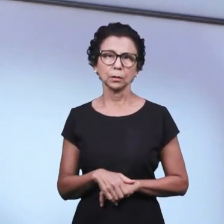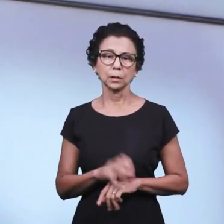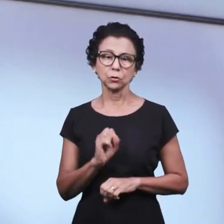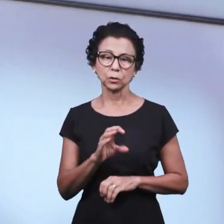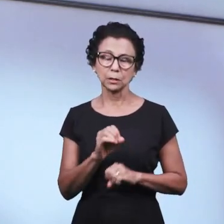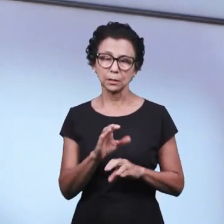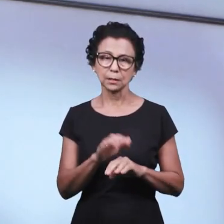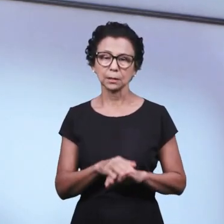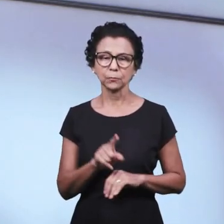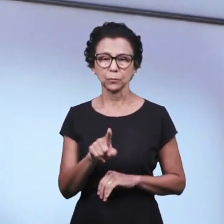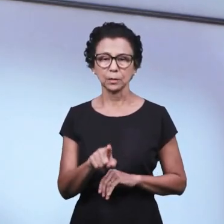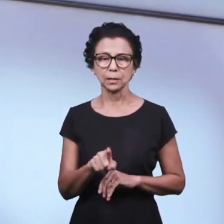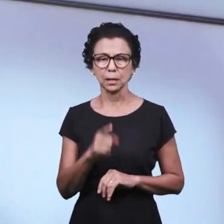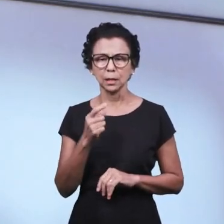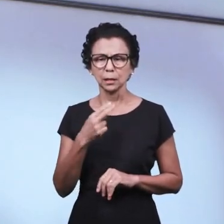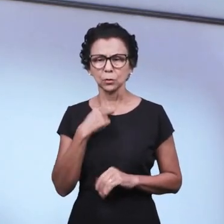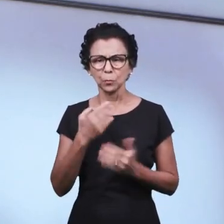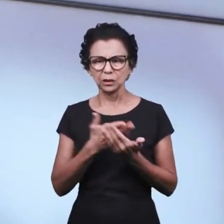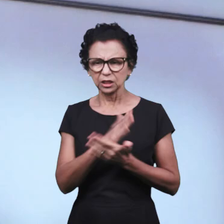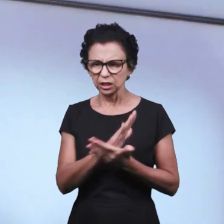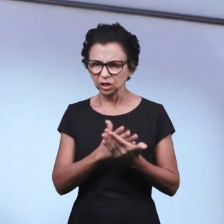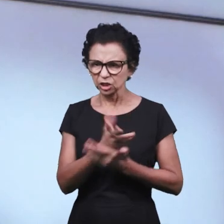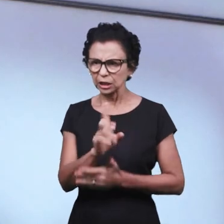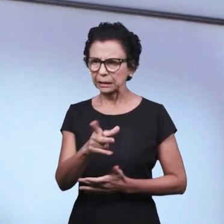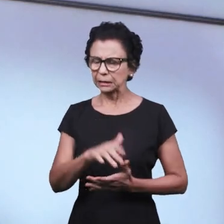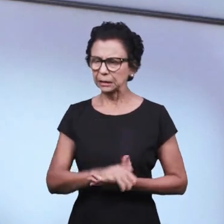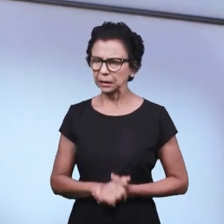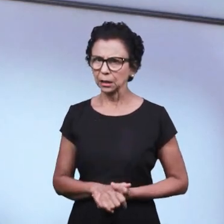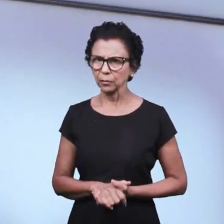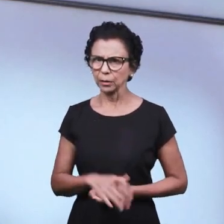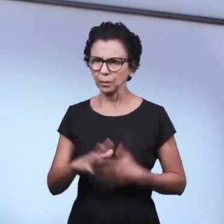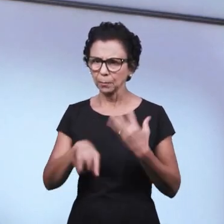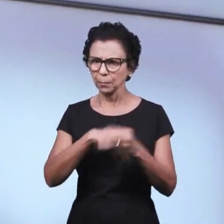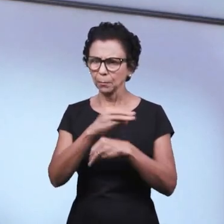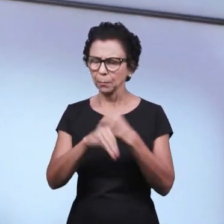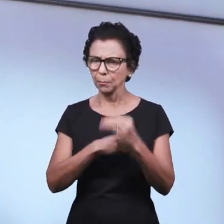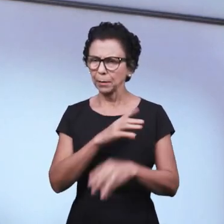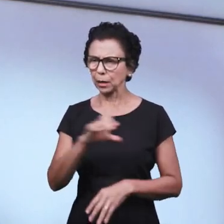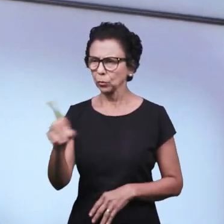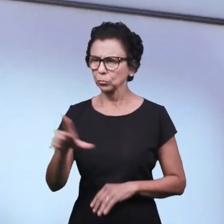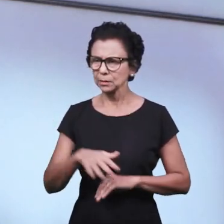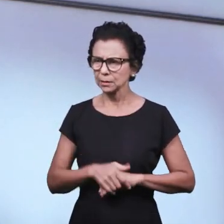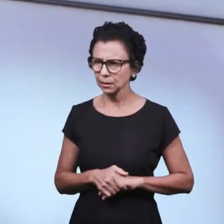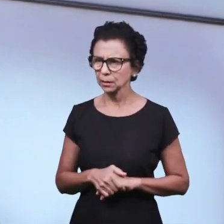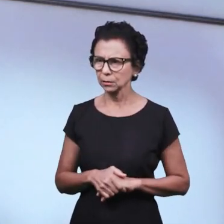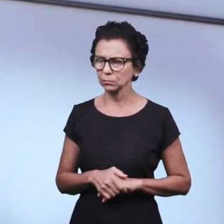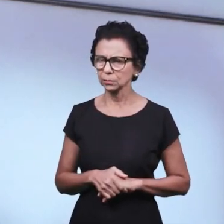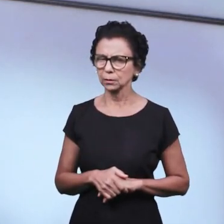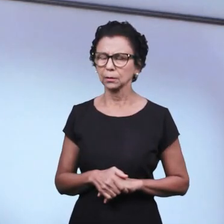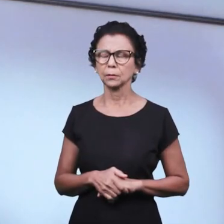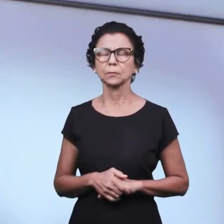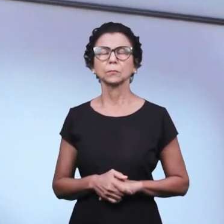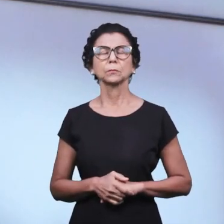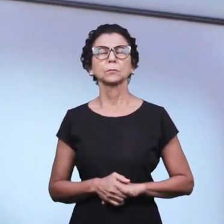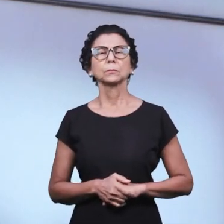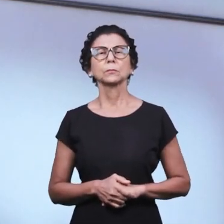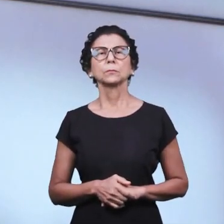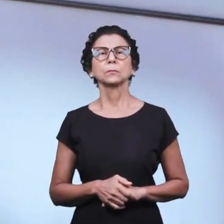isso? Que a tia tem que sair pegando a roupa porque está espalhada, o prato porque está espalhado. Então, nós estamos falando